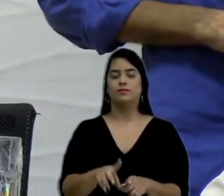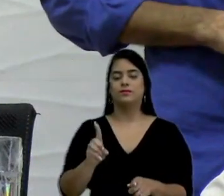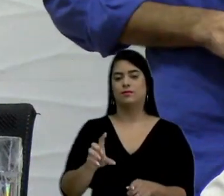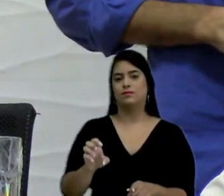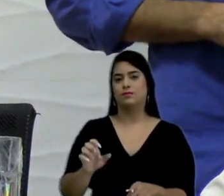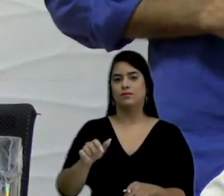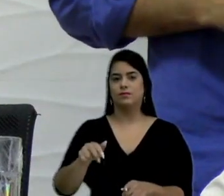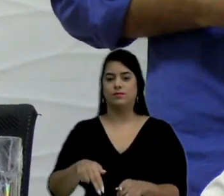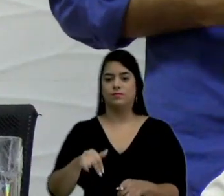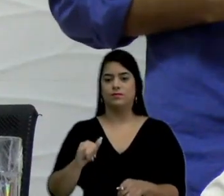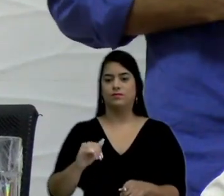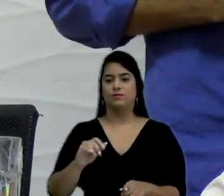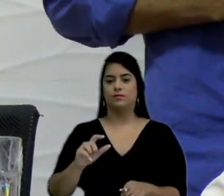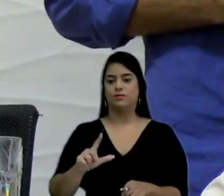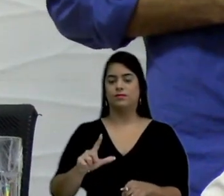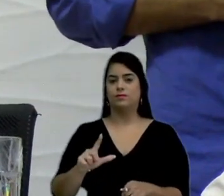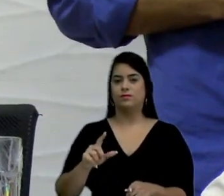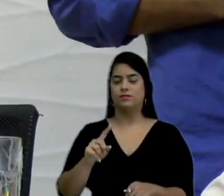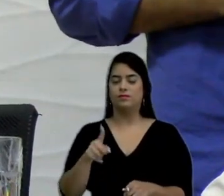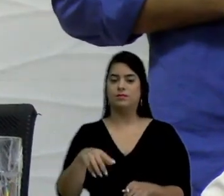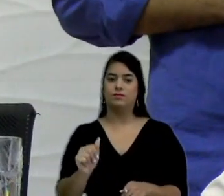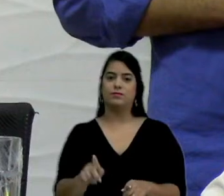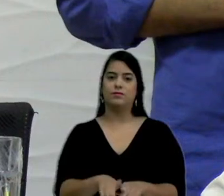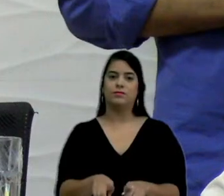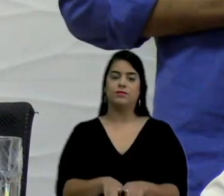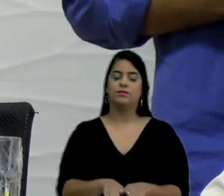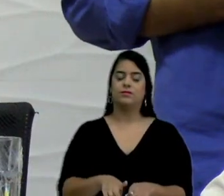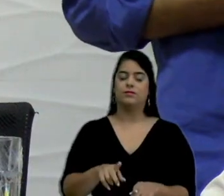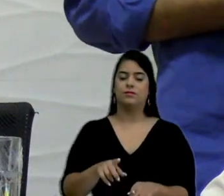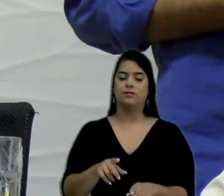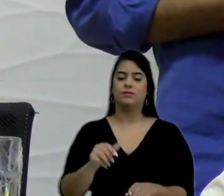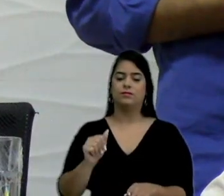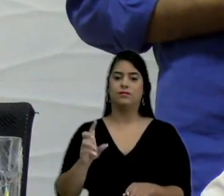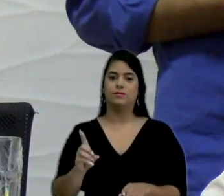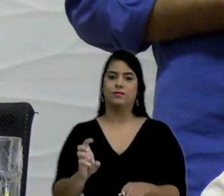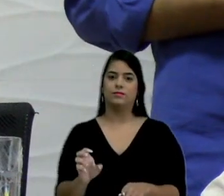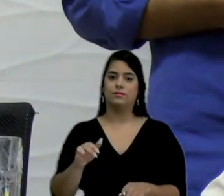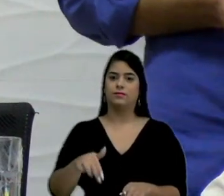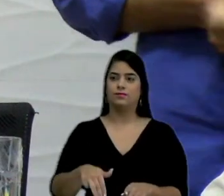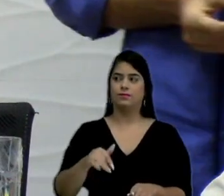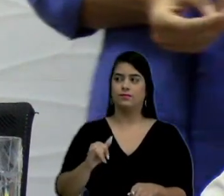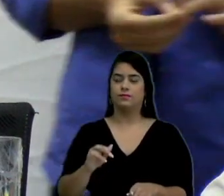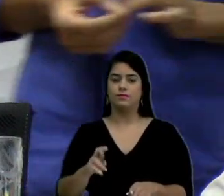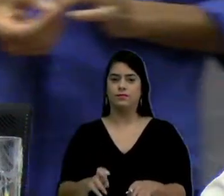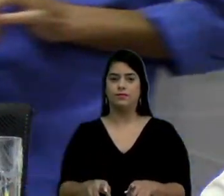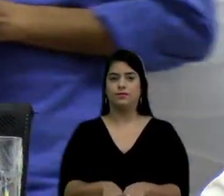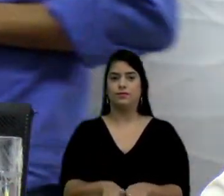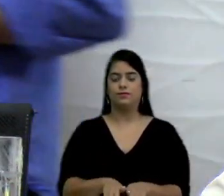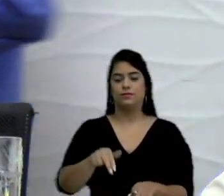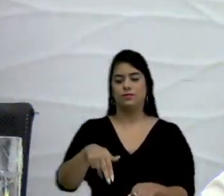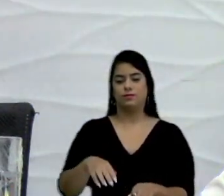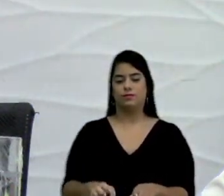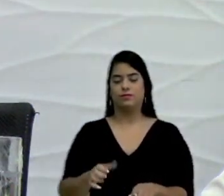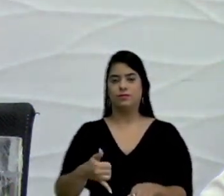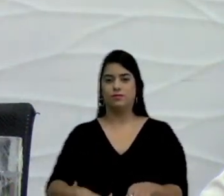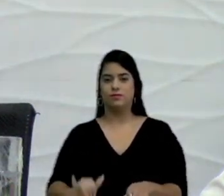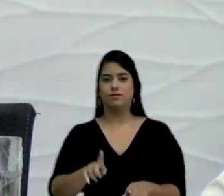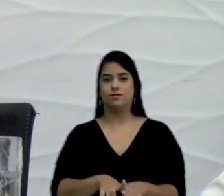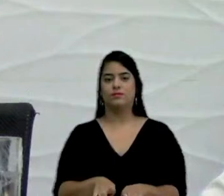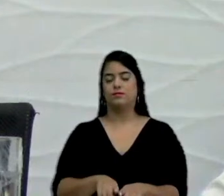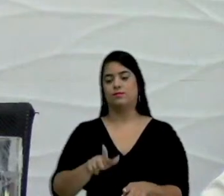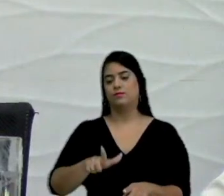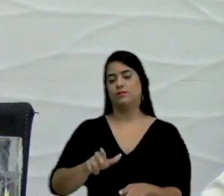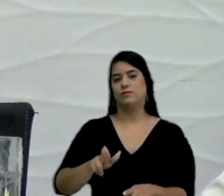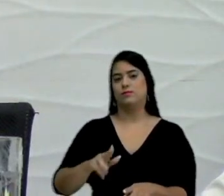a Isabel Cristina aqui na Rua da Alegria a Ademir Matias a Nei Marciel a Lucas Tiago